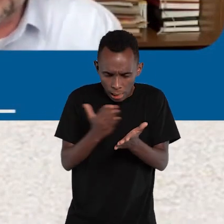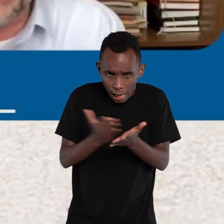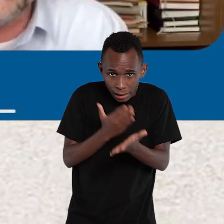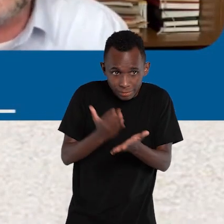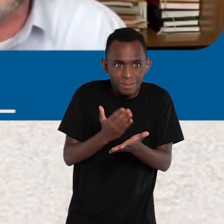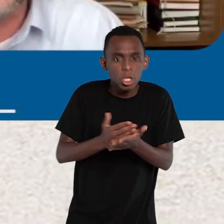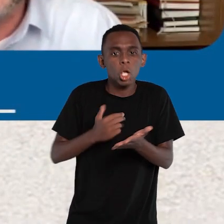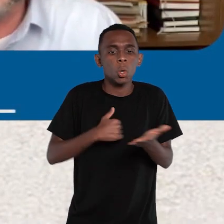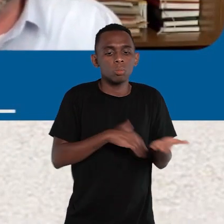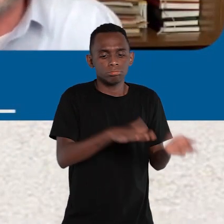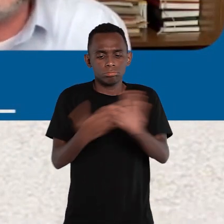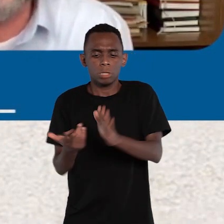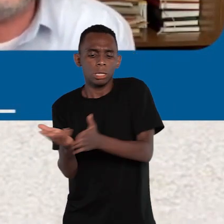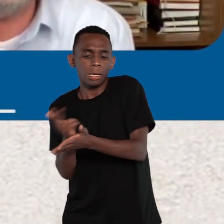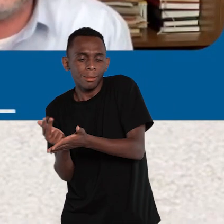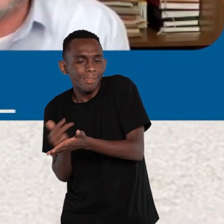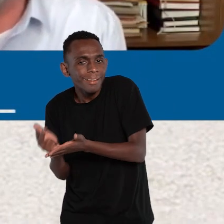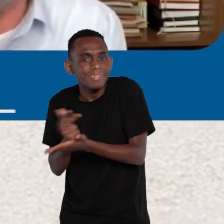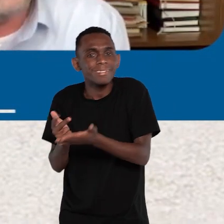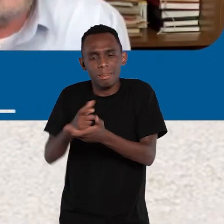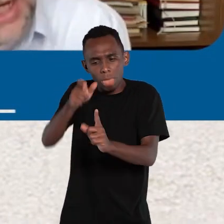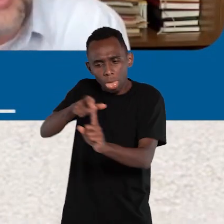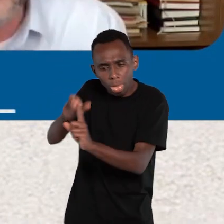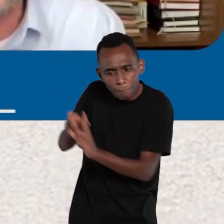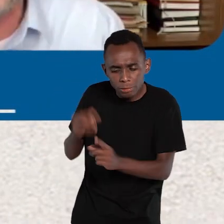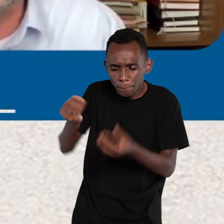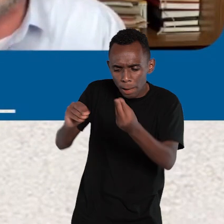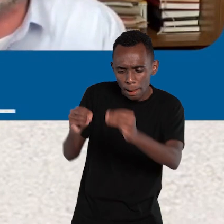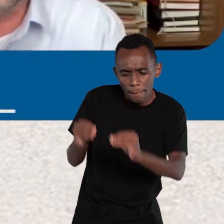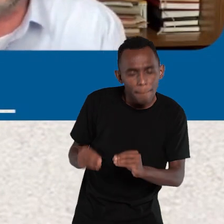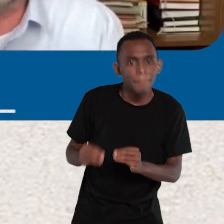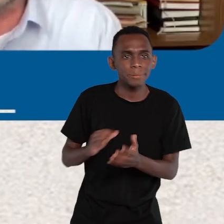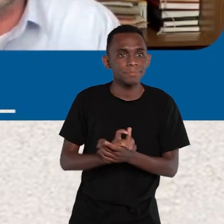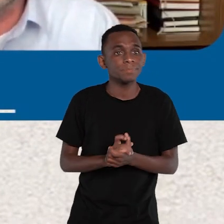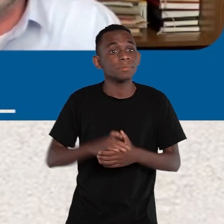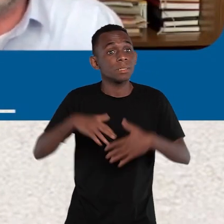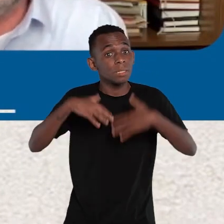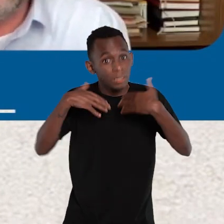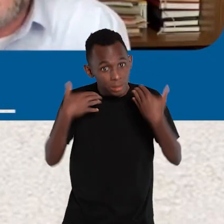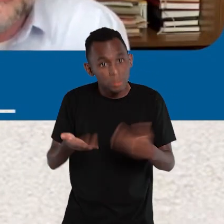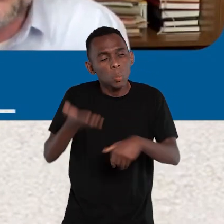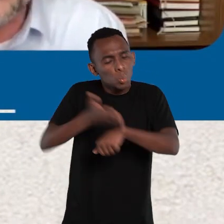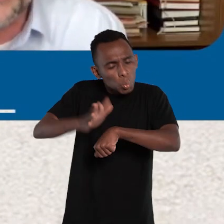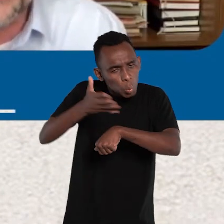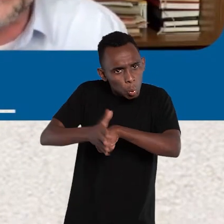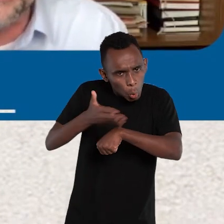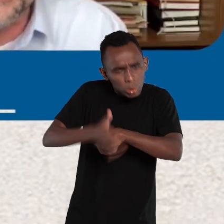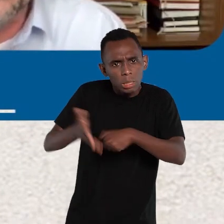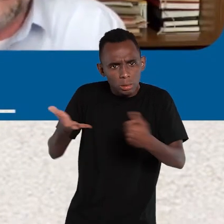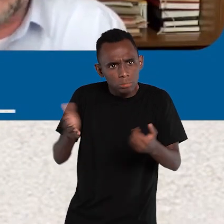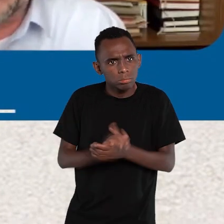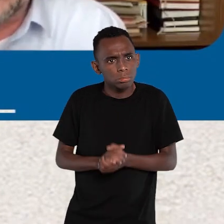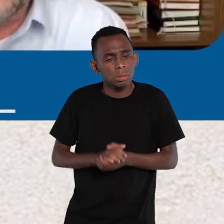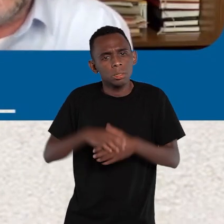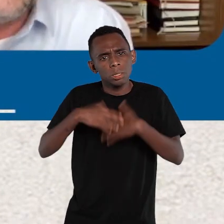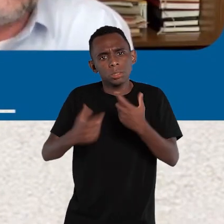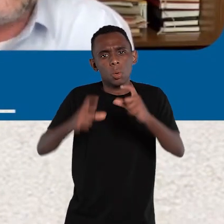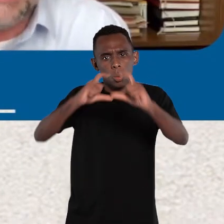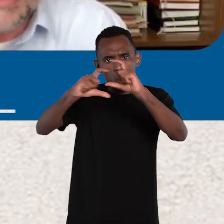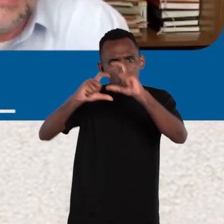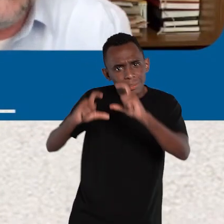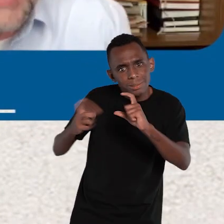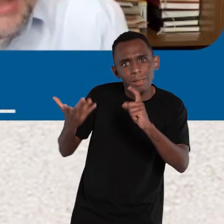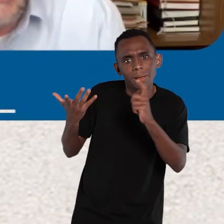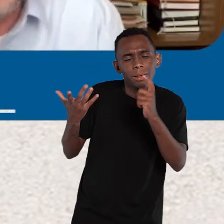que eu escrevo em cadernos, eu desenho o personagem, o que eu acho que seria o personagem. Então, eu vim da HQ. Ora, a